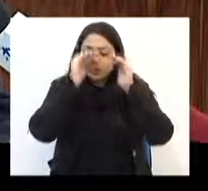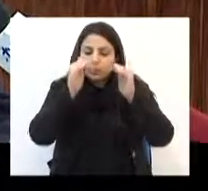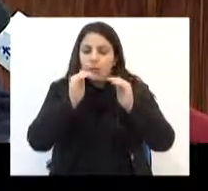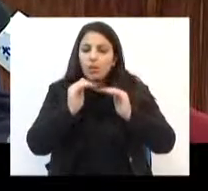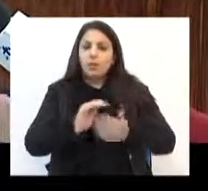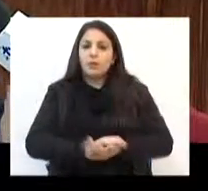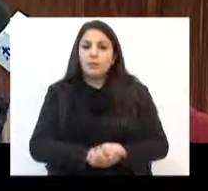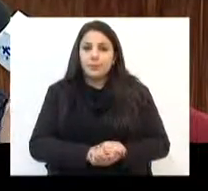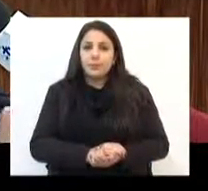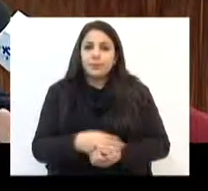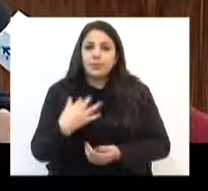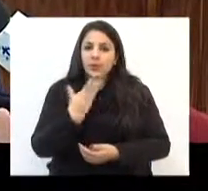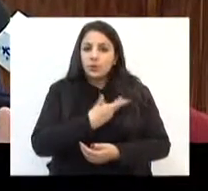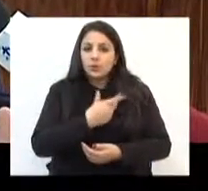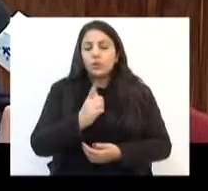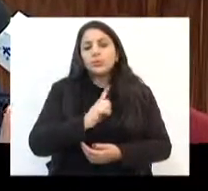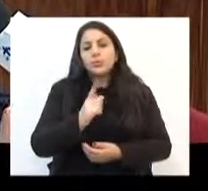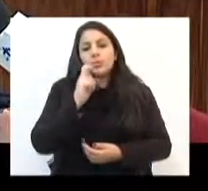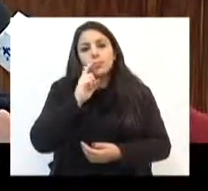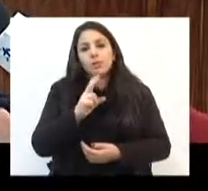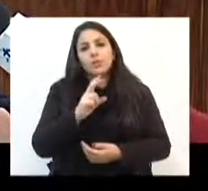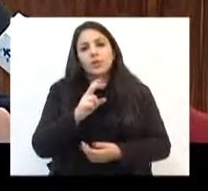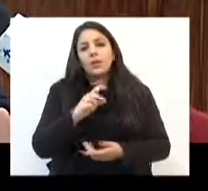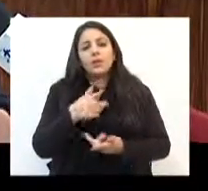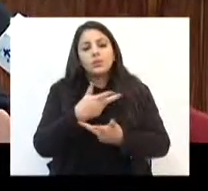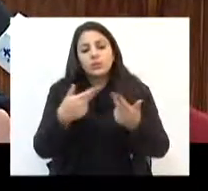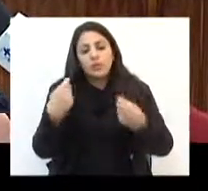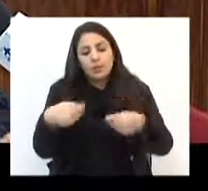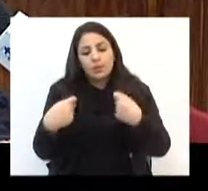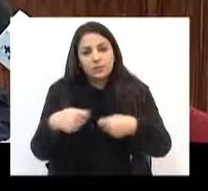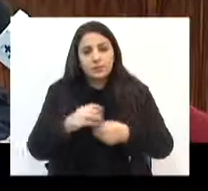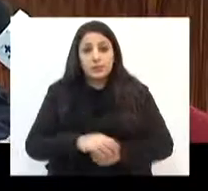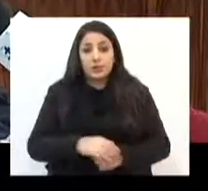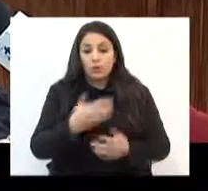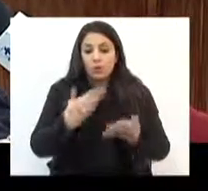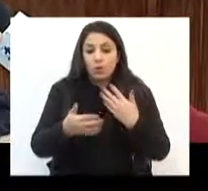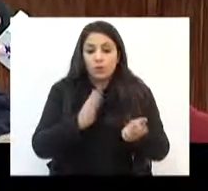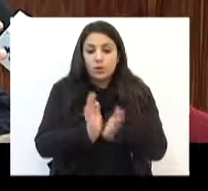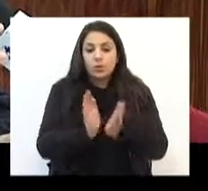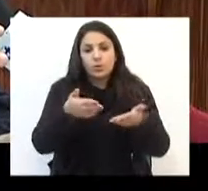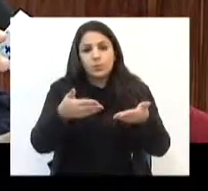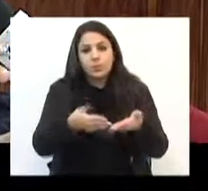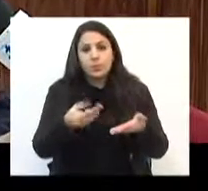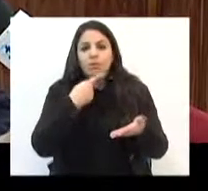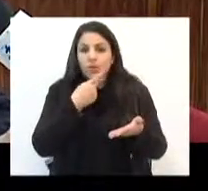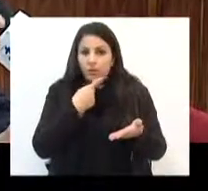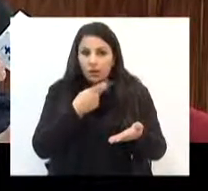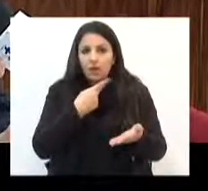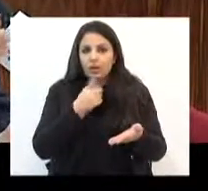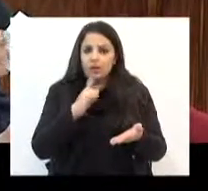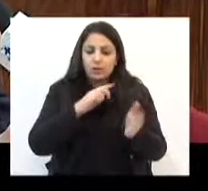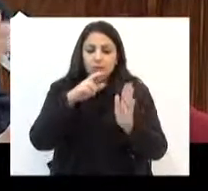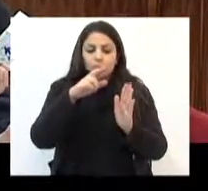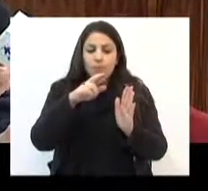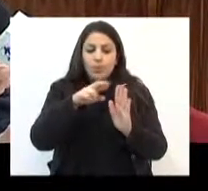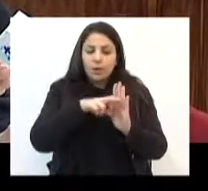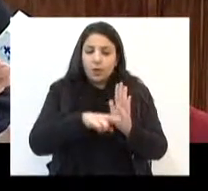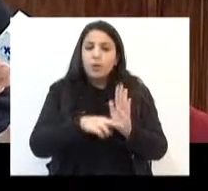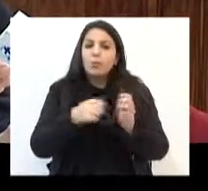sim na segurança também de quem está ali atrás daquele material, até numa pedrada ou coisa parecida. Então nós insistimos